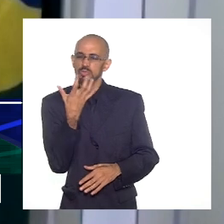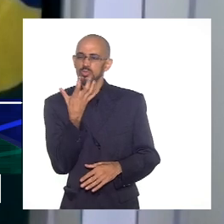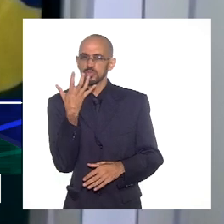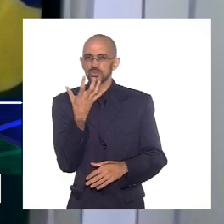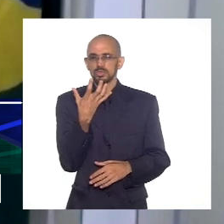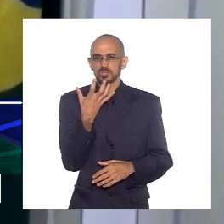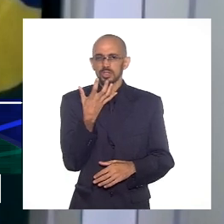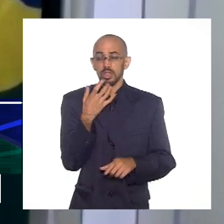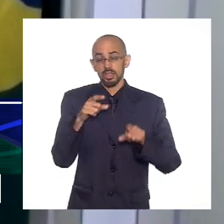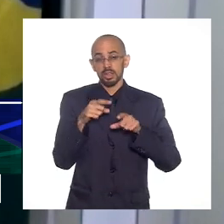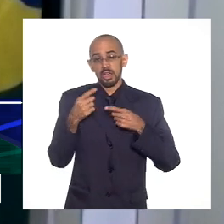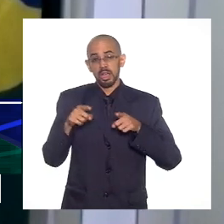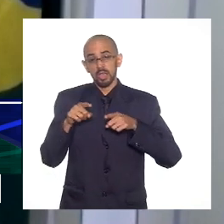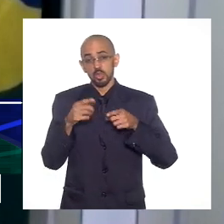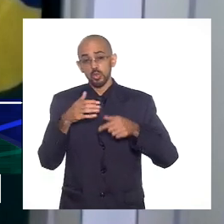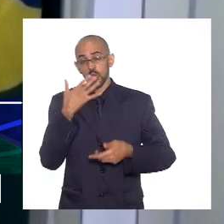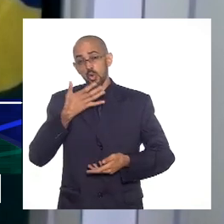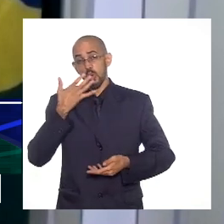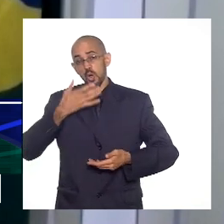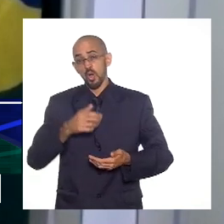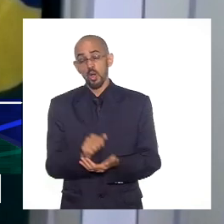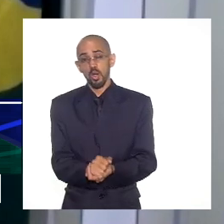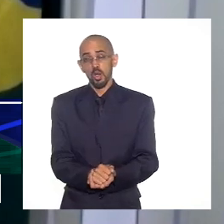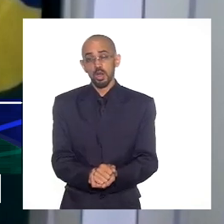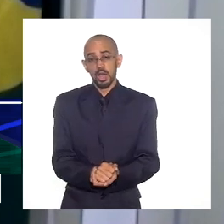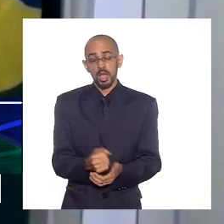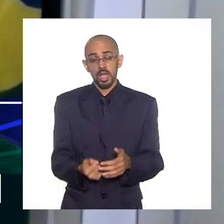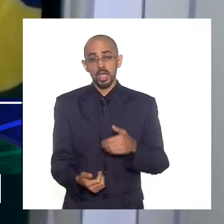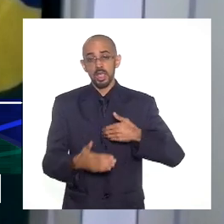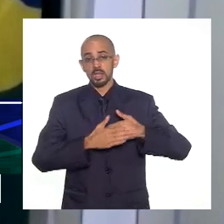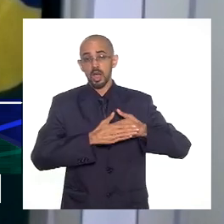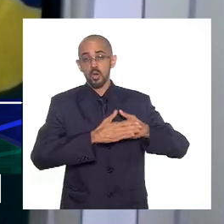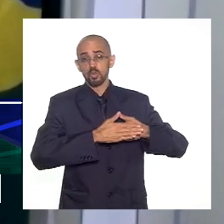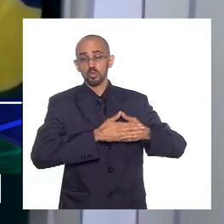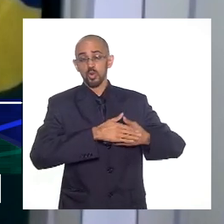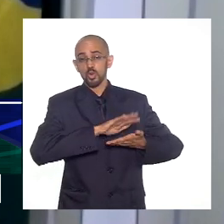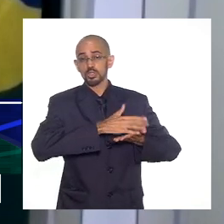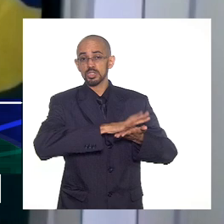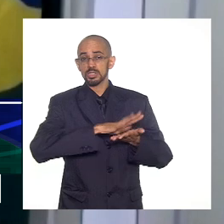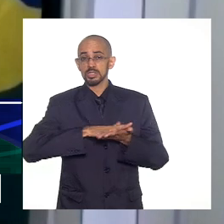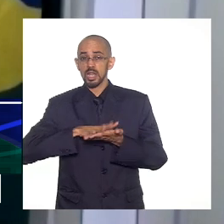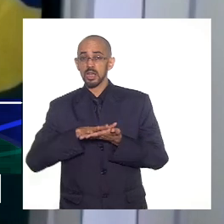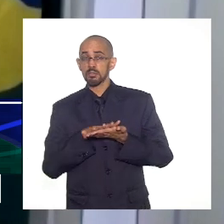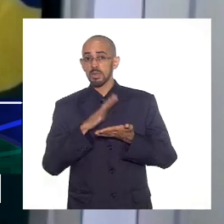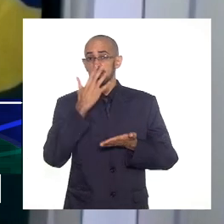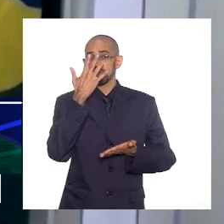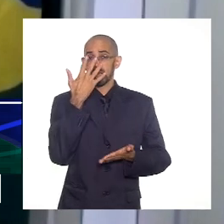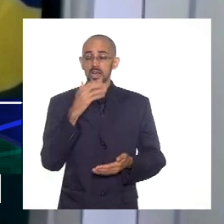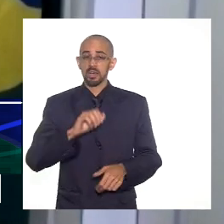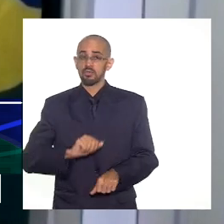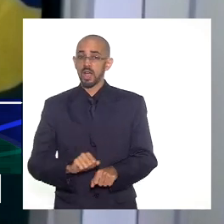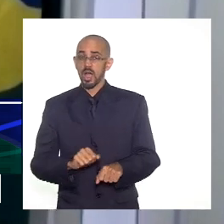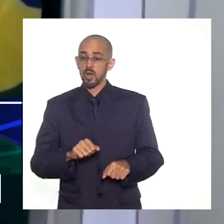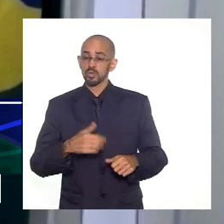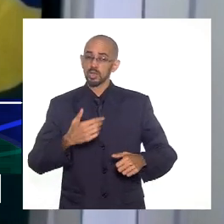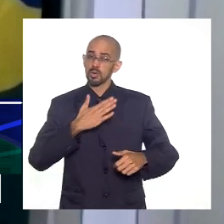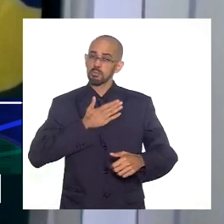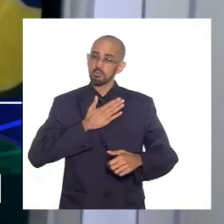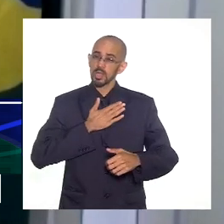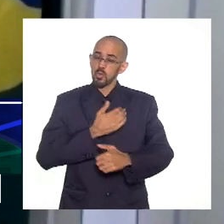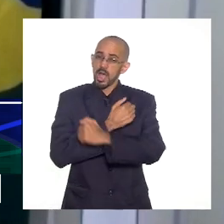cantor, antológico, puxador de samba enredo na Avenida. Então, deixo aqui o meu